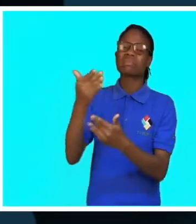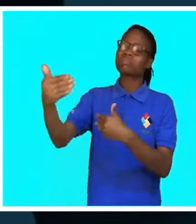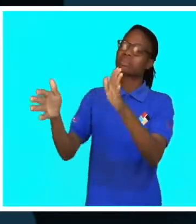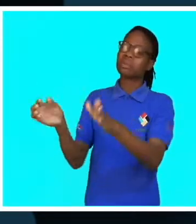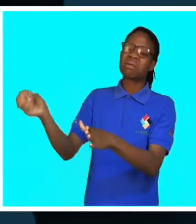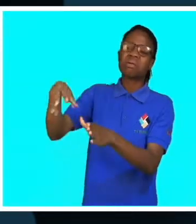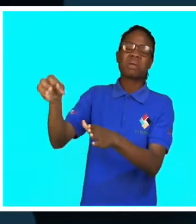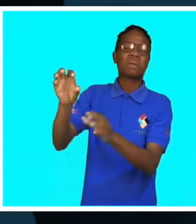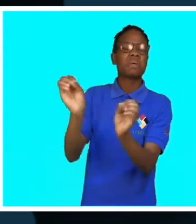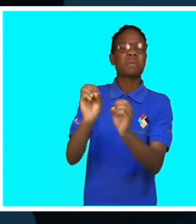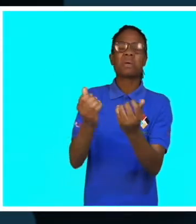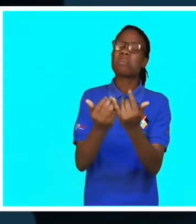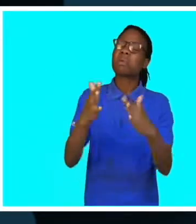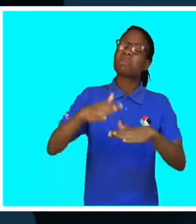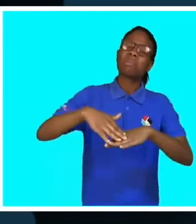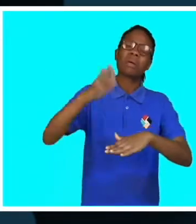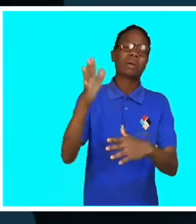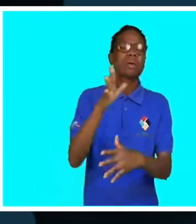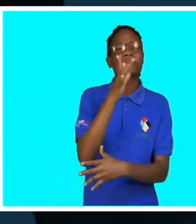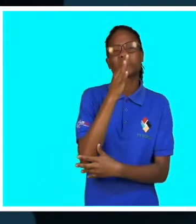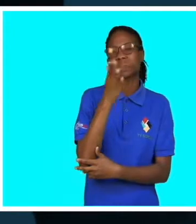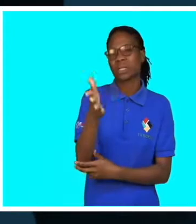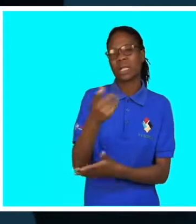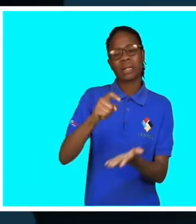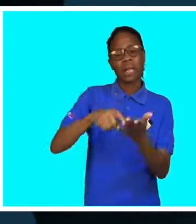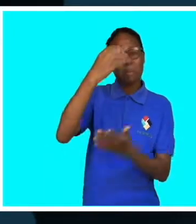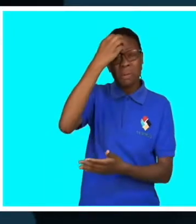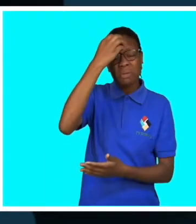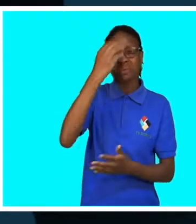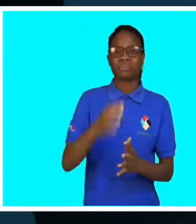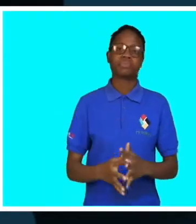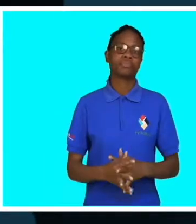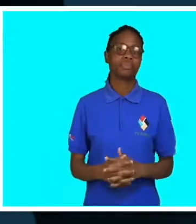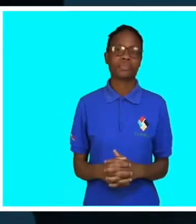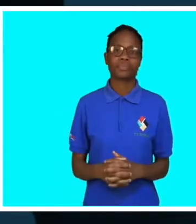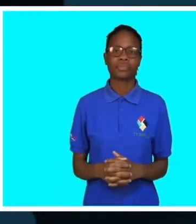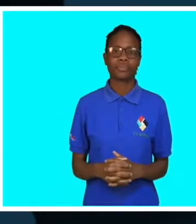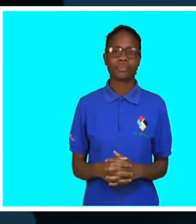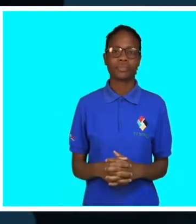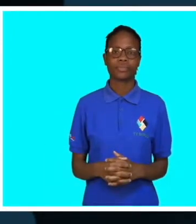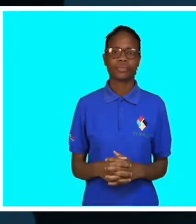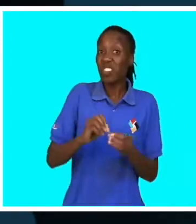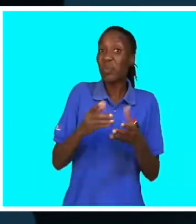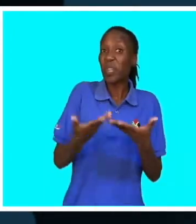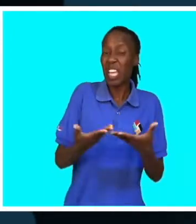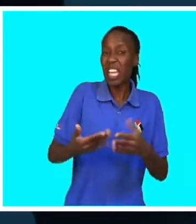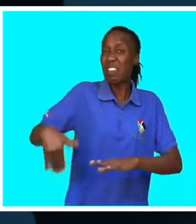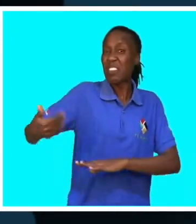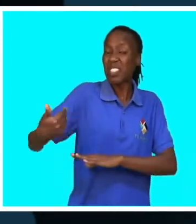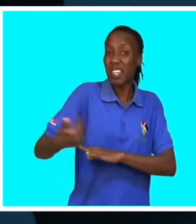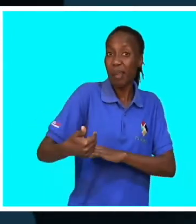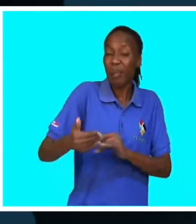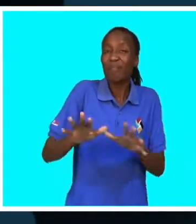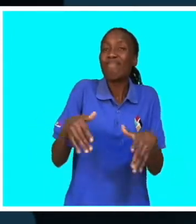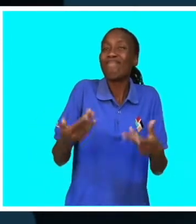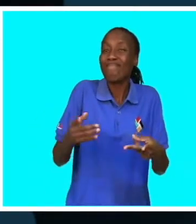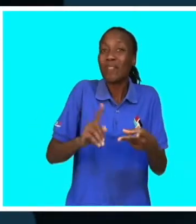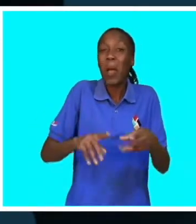arremessados, mesmo existindo algum depósito nos arredores. O papel tem sido o mais comum. Nós produzimos,